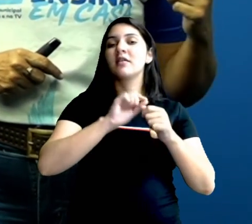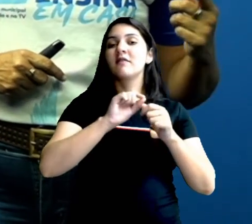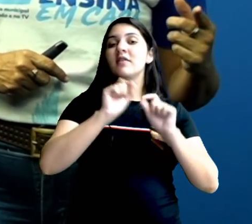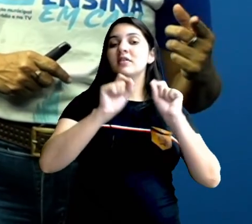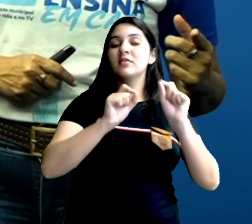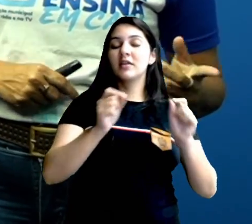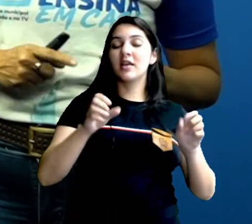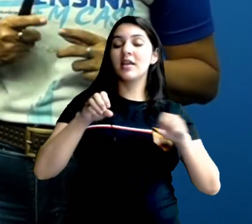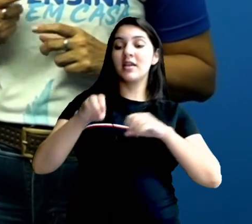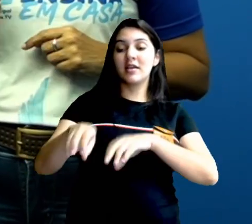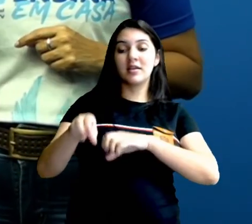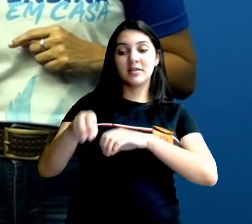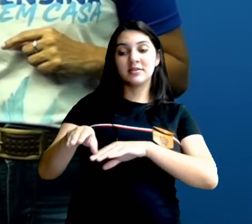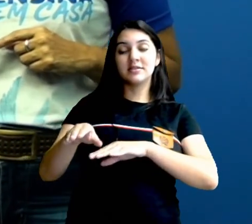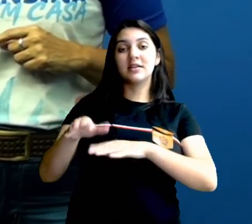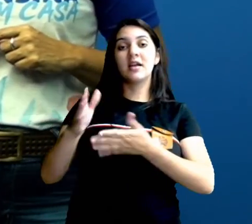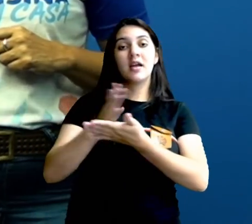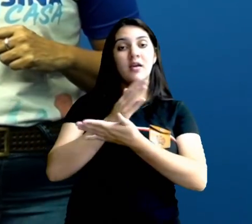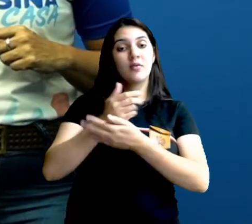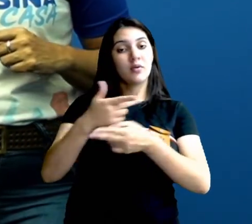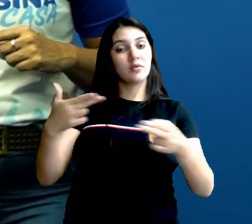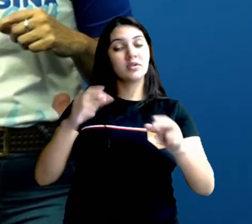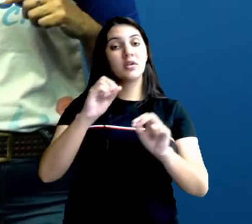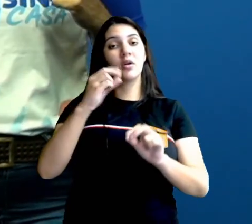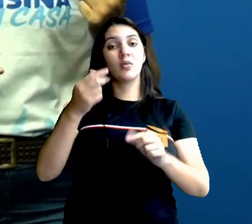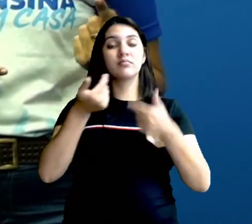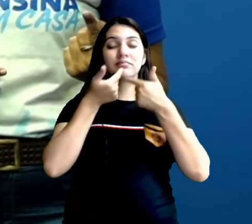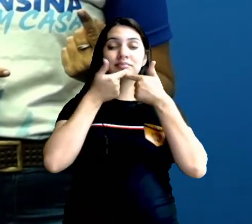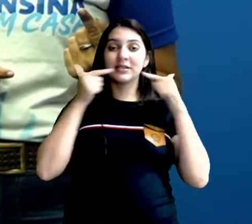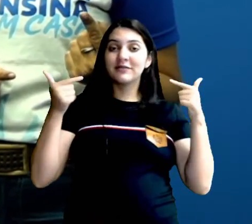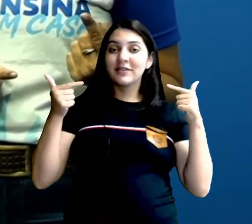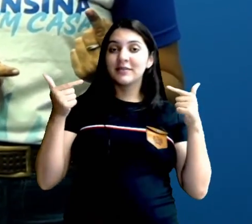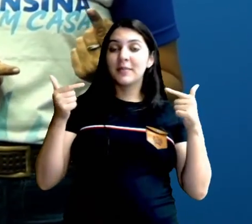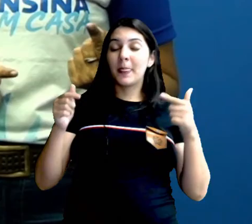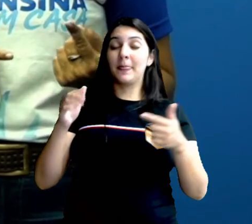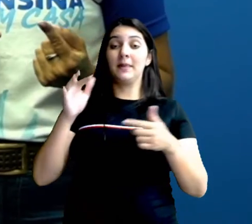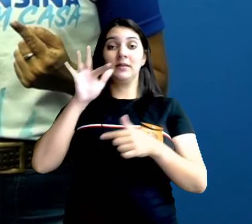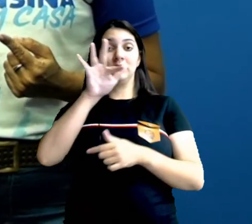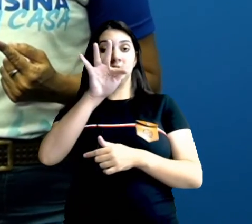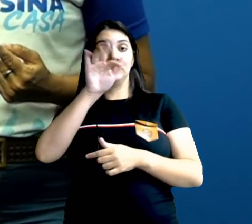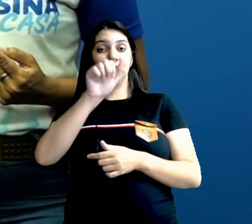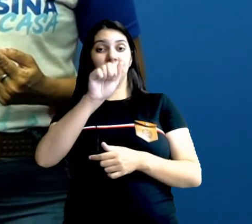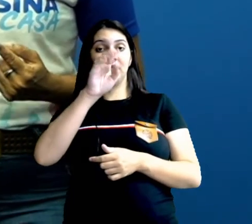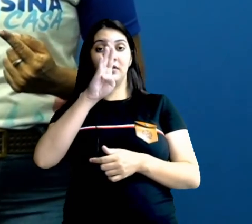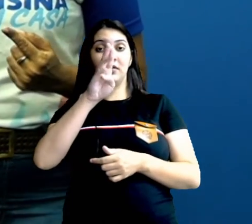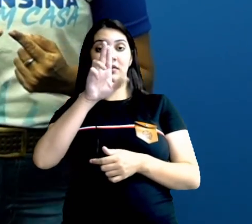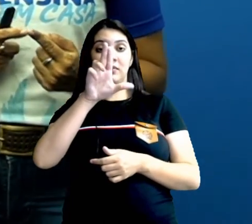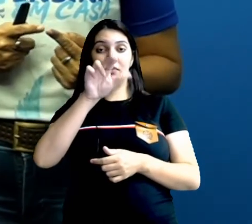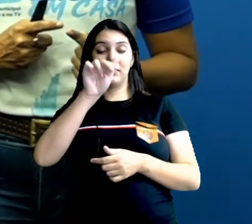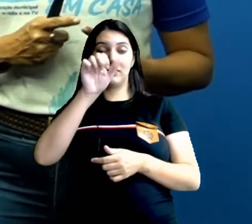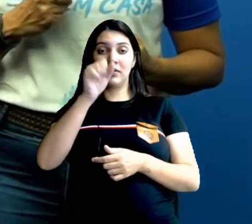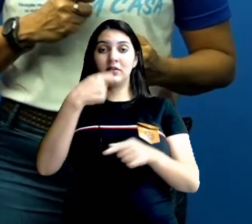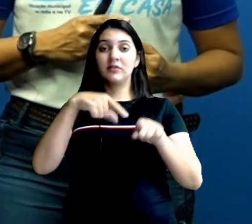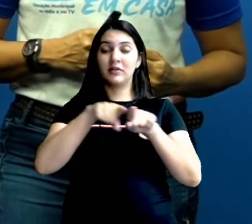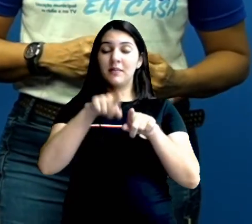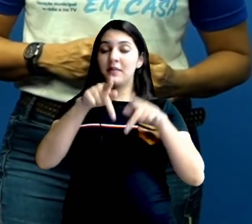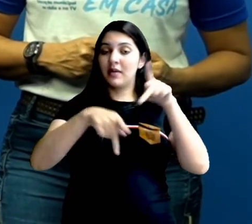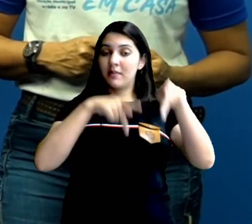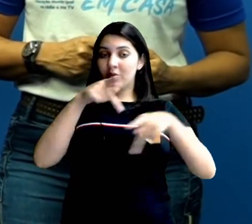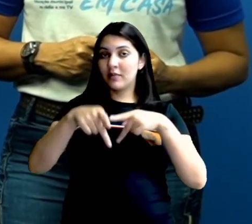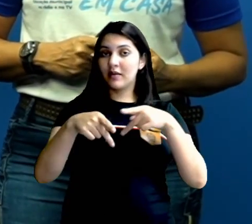Para ensinar alguma coisa ou para divertir, não é verdade? As fábulas é um conto popular e ela serve